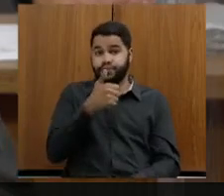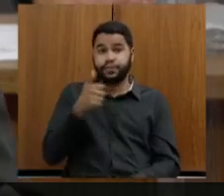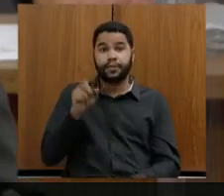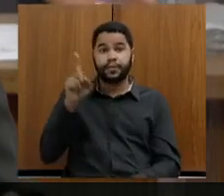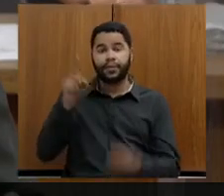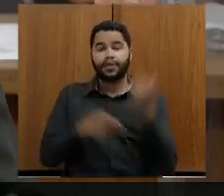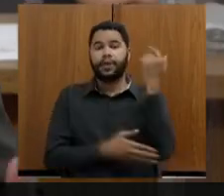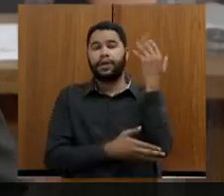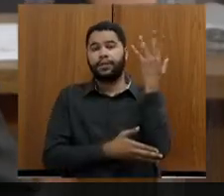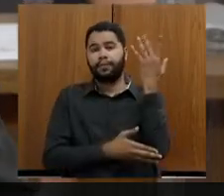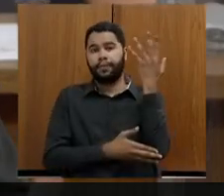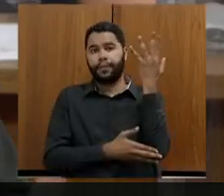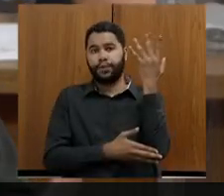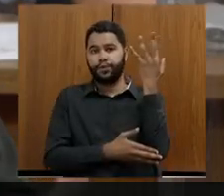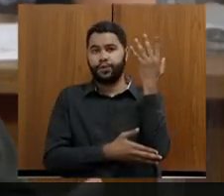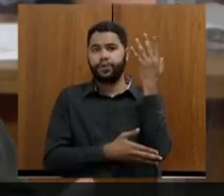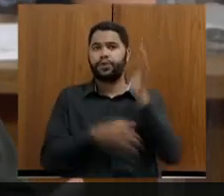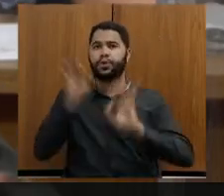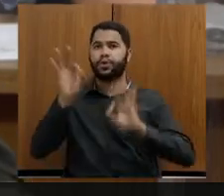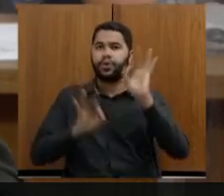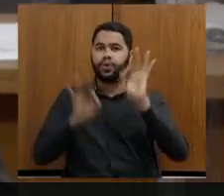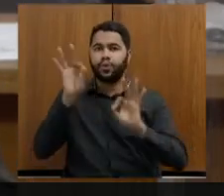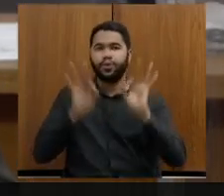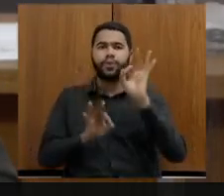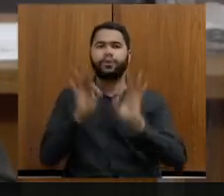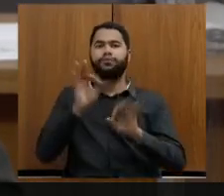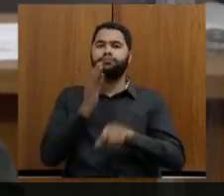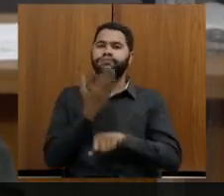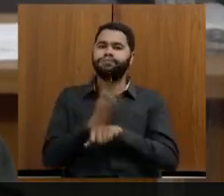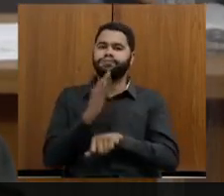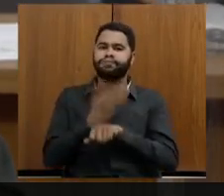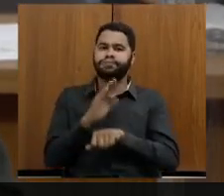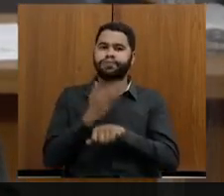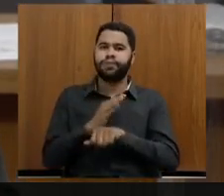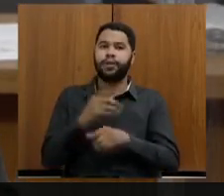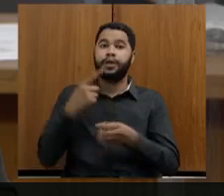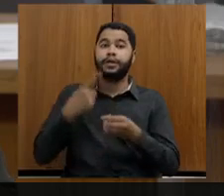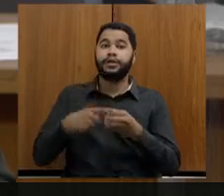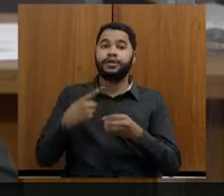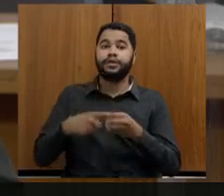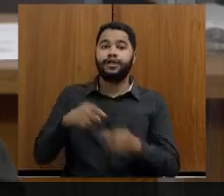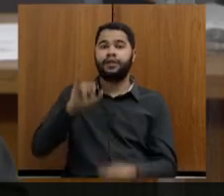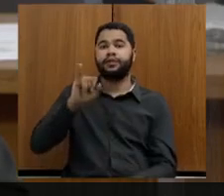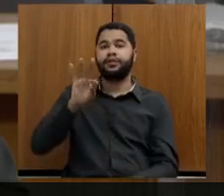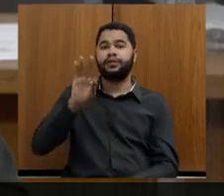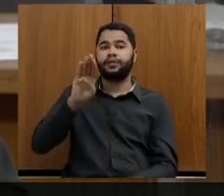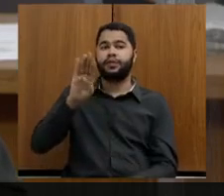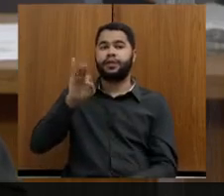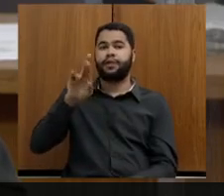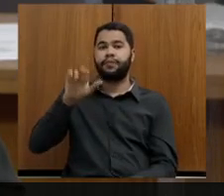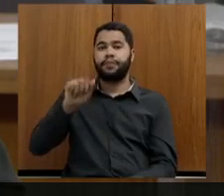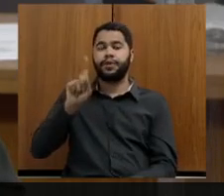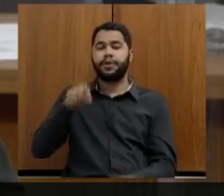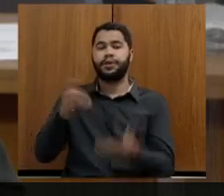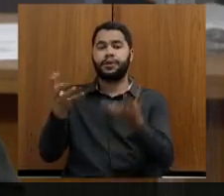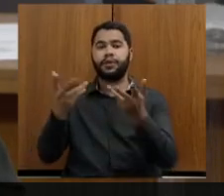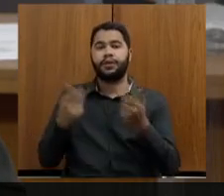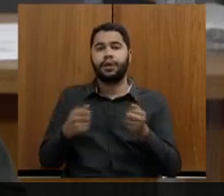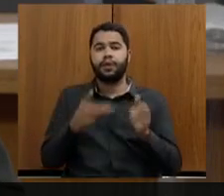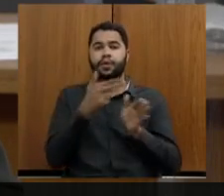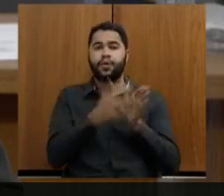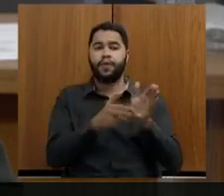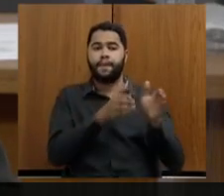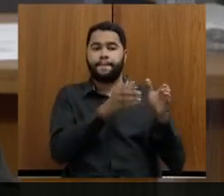Ipatinga é está montando um centro de treinamento na cidade de Itabira e tem a previsão de receber